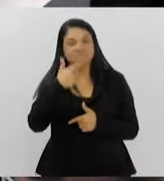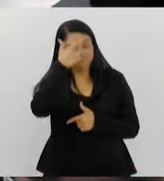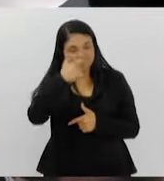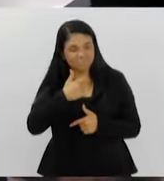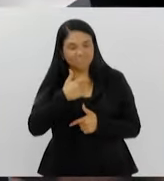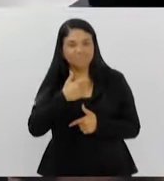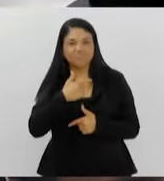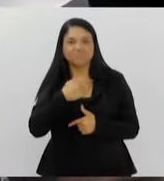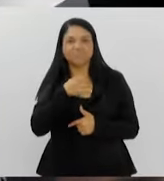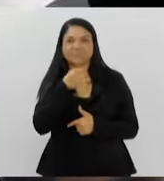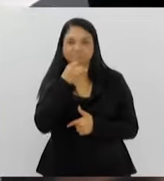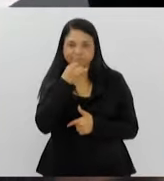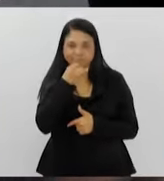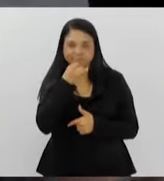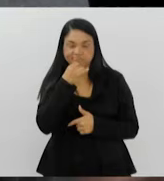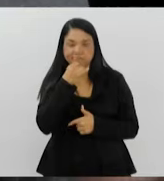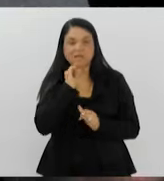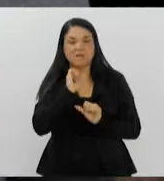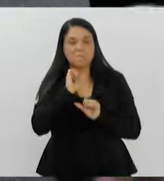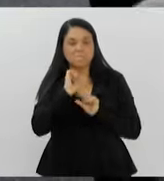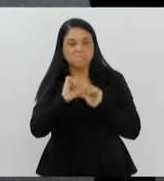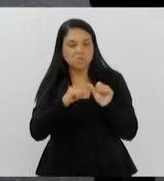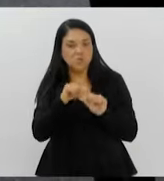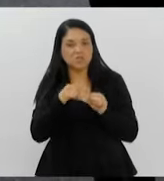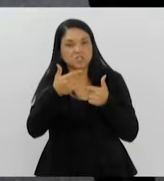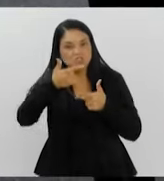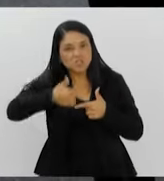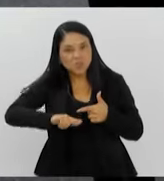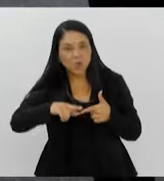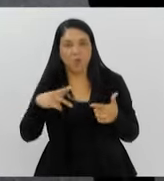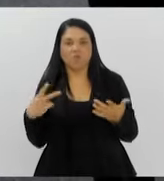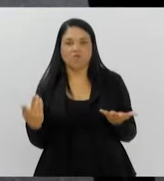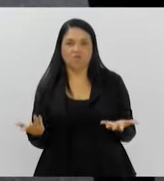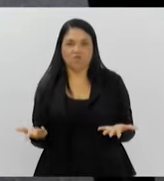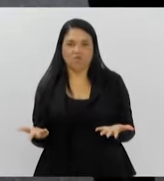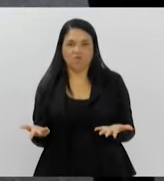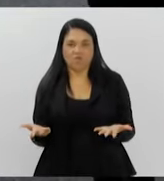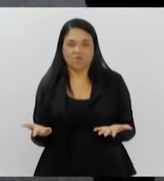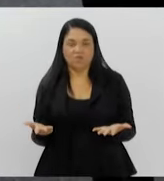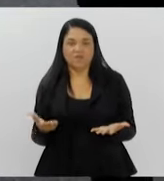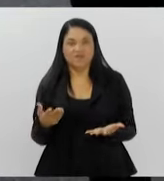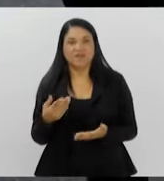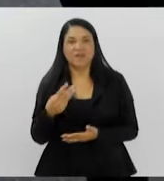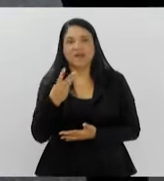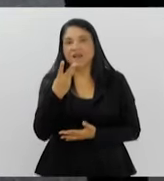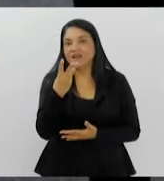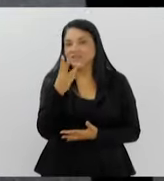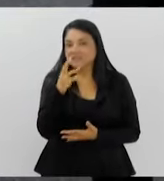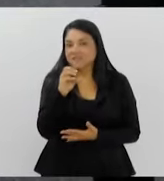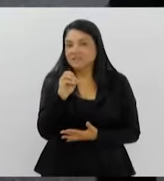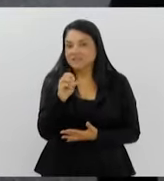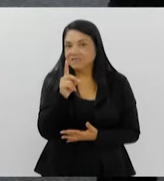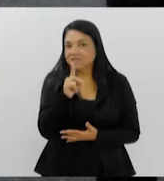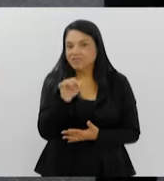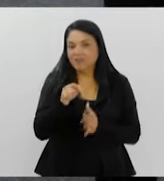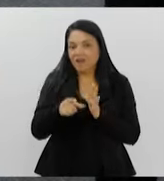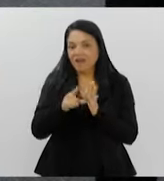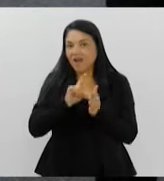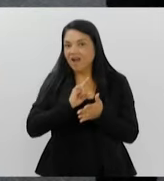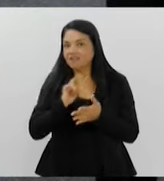lastimo que esta mudança esteja acontecendo inclusive H 30 dias antes das